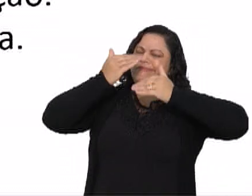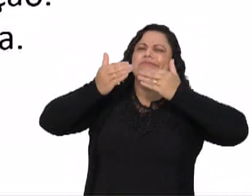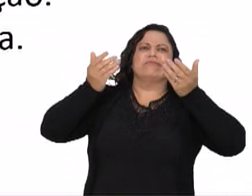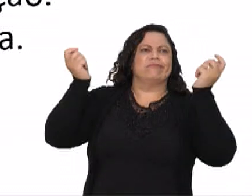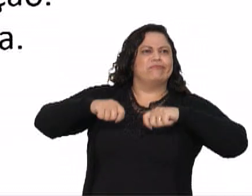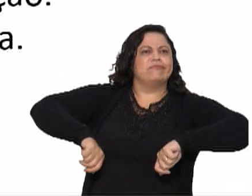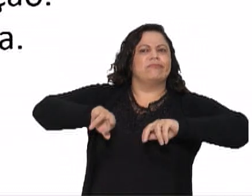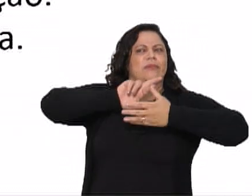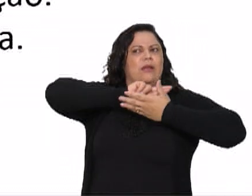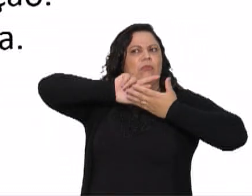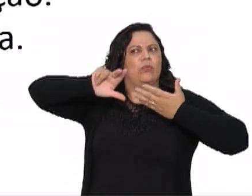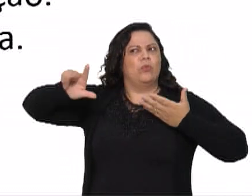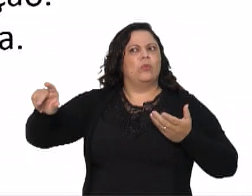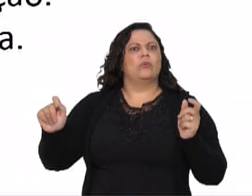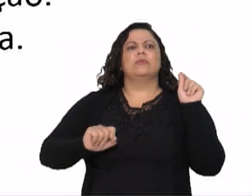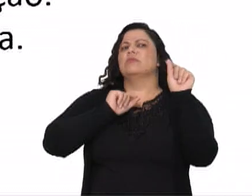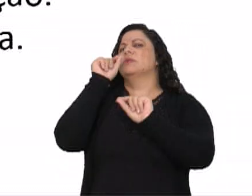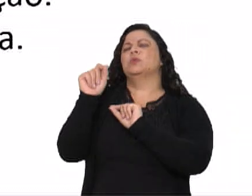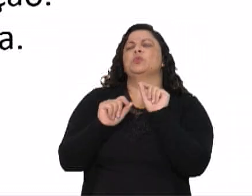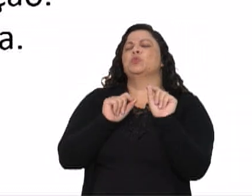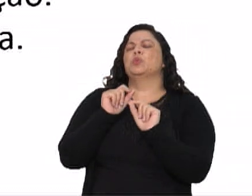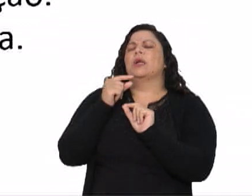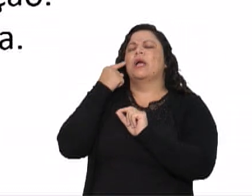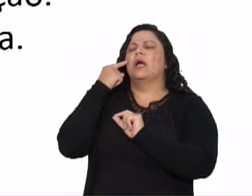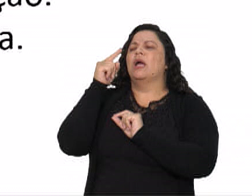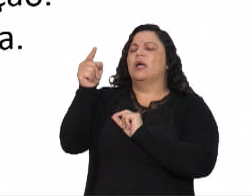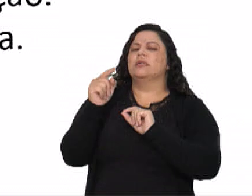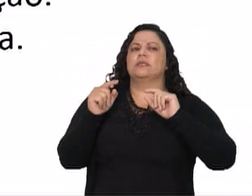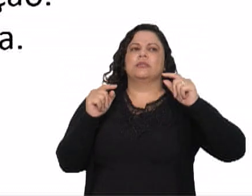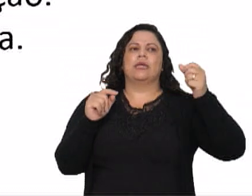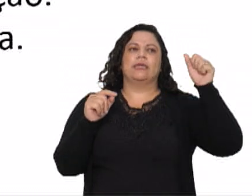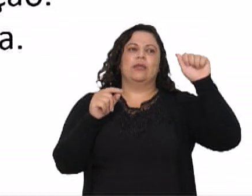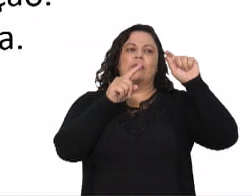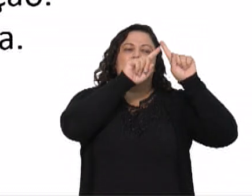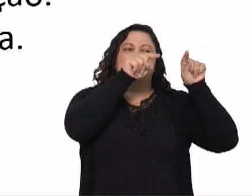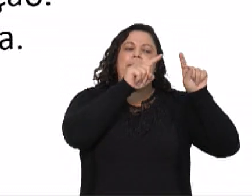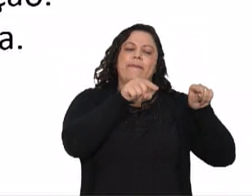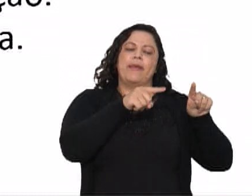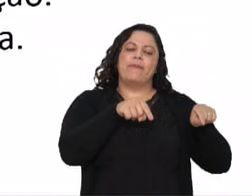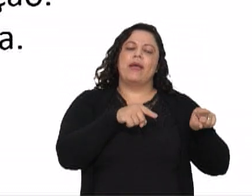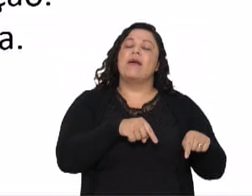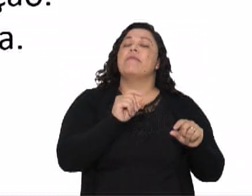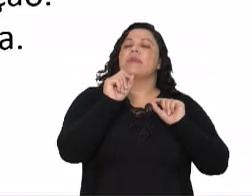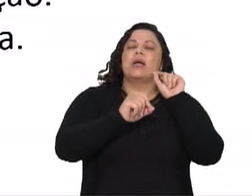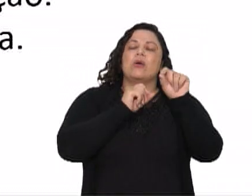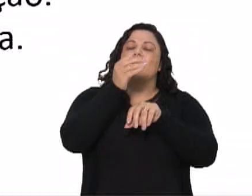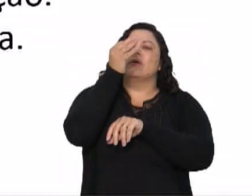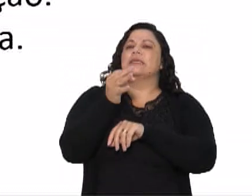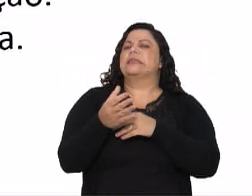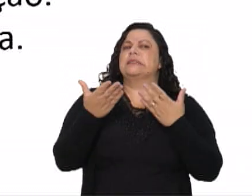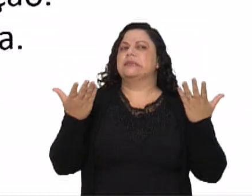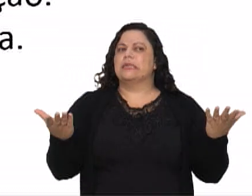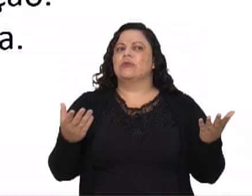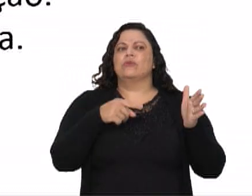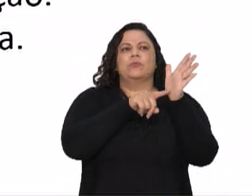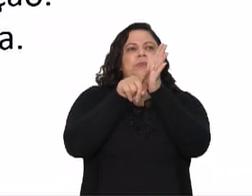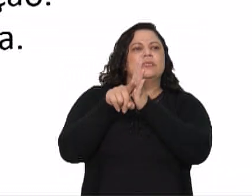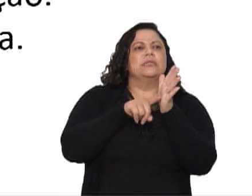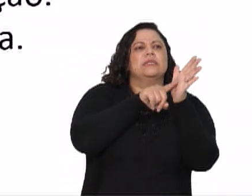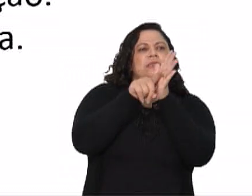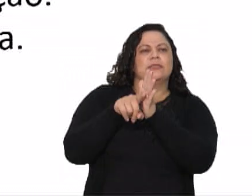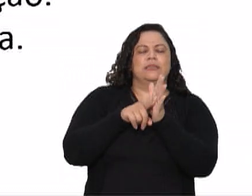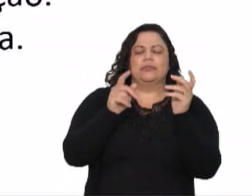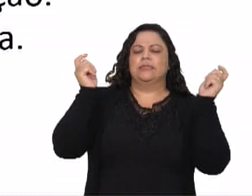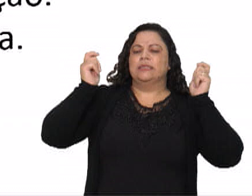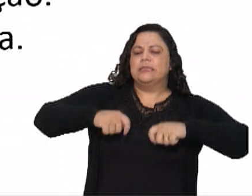né? Quais as afirmativas abaixo fazem parte deste processo? Vamos lá. Pesquisar a finalidade